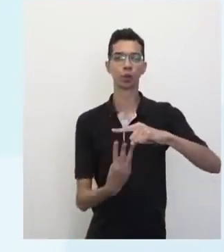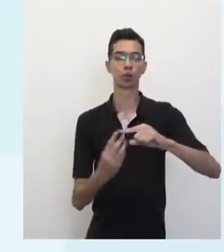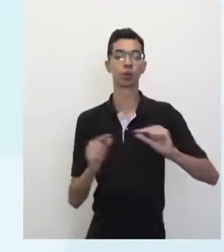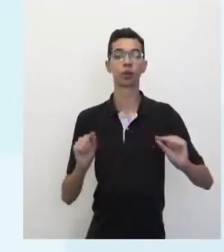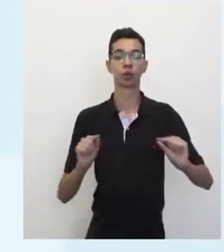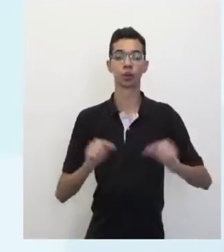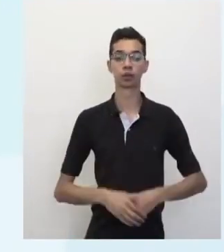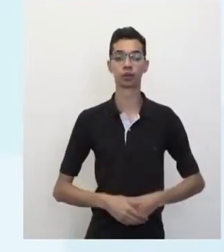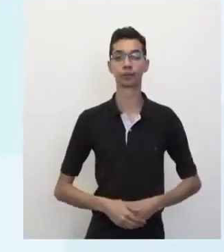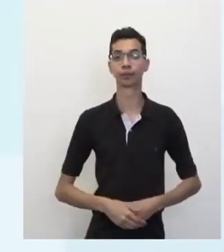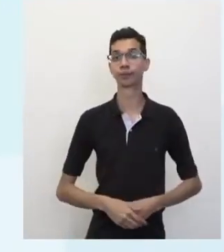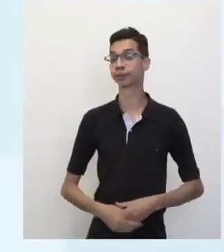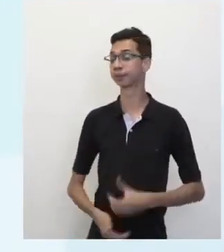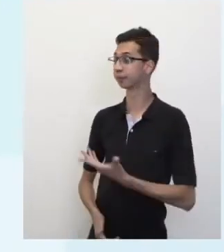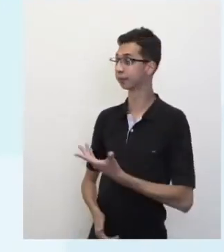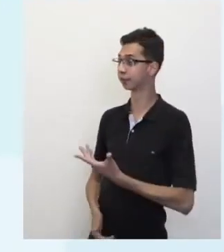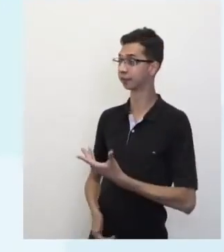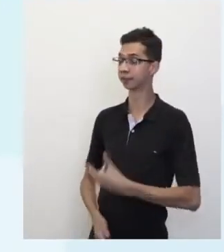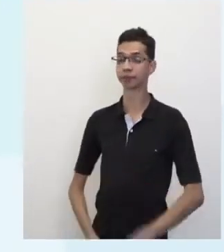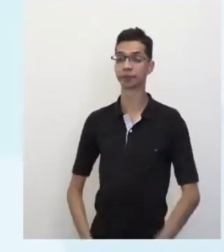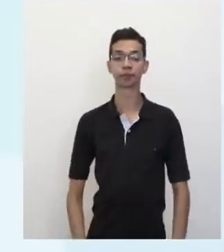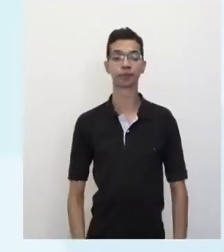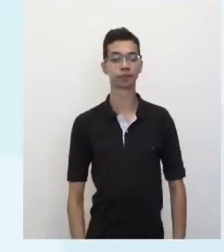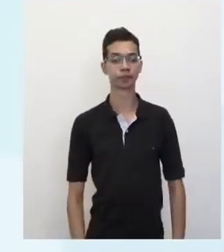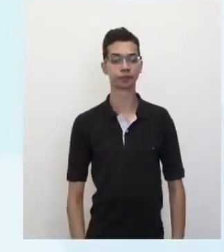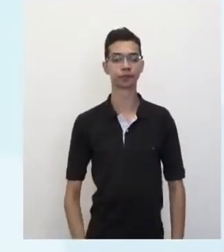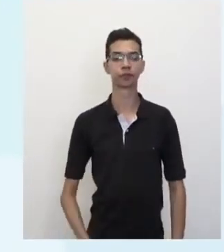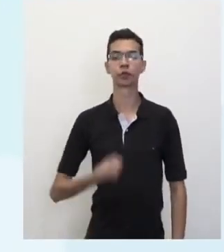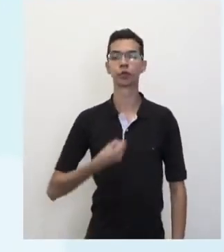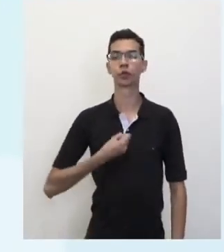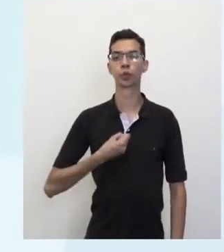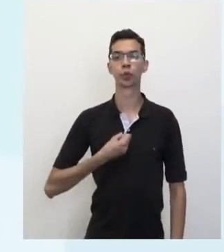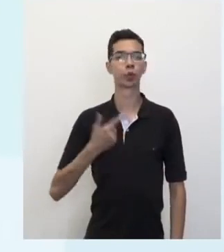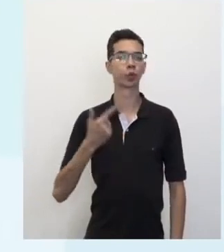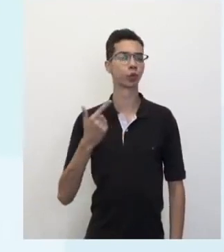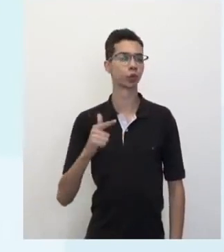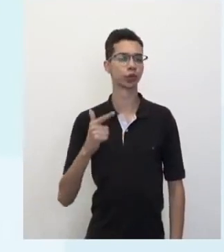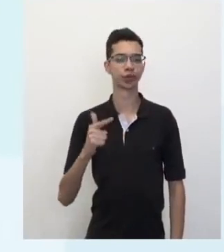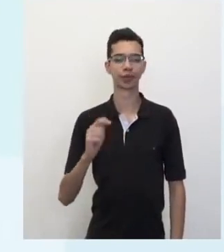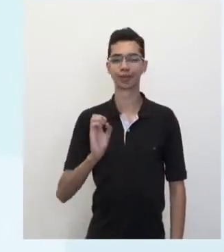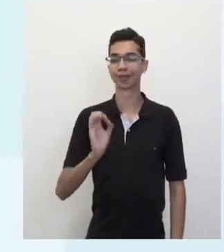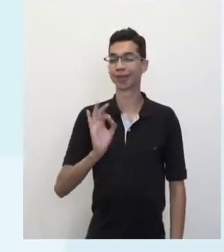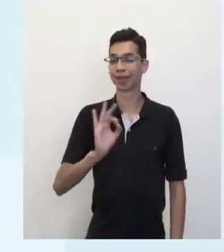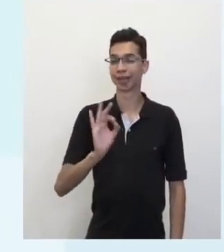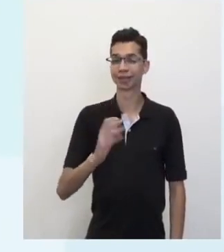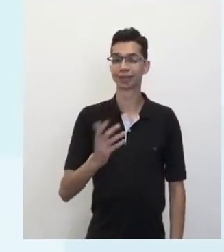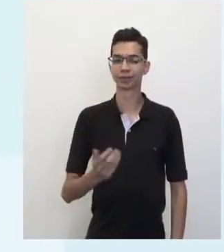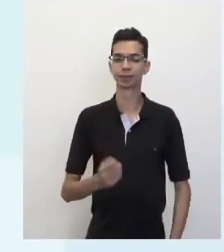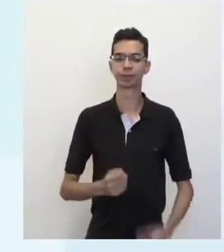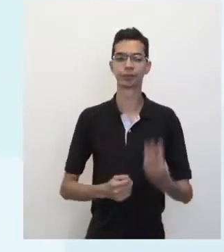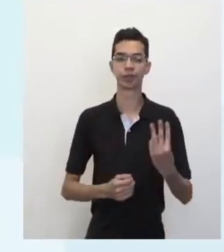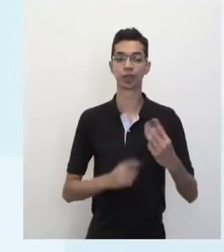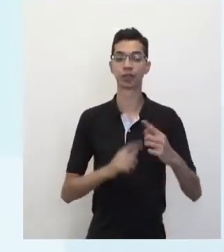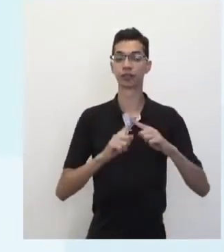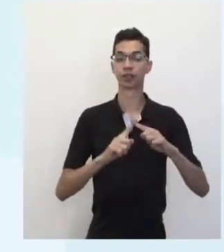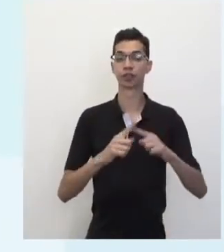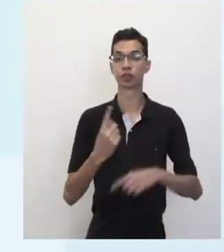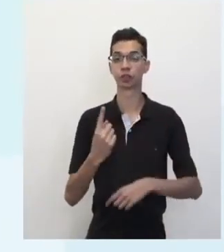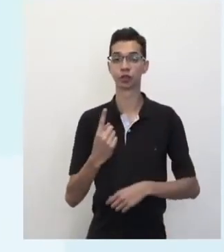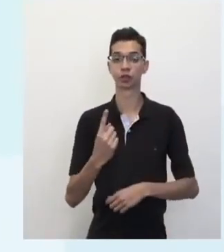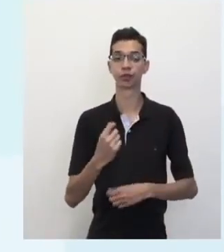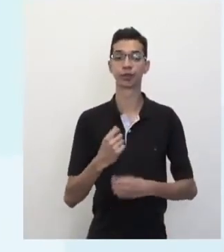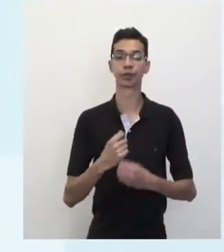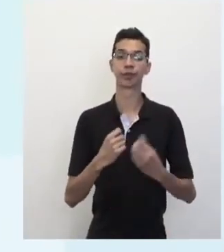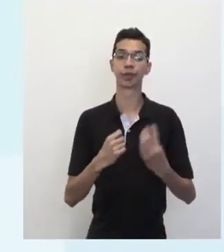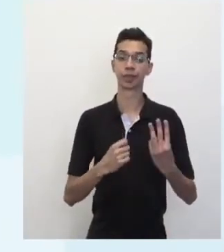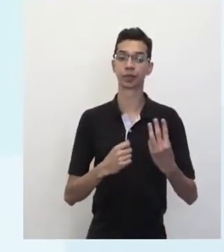dizer que é 3 vezes 1, 3, né? O número que não tem ninguém embaixo é 1, não é assim? 3 vezes 1, 3, e 1 vezes 3,